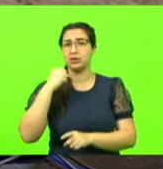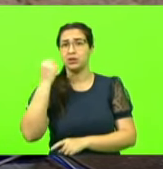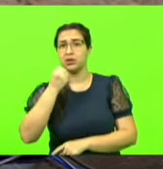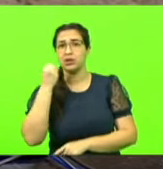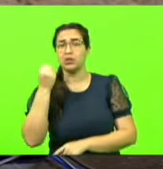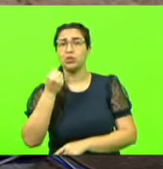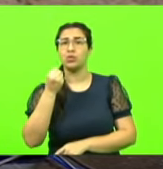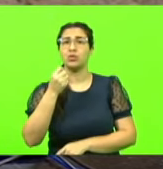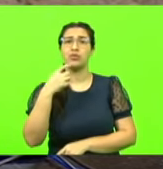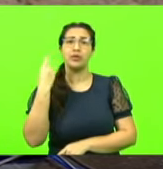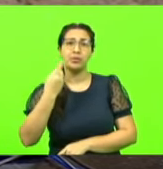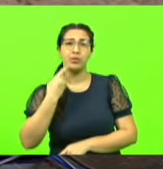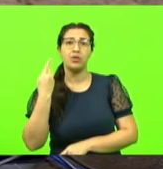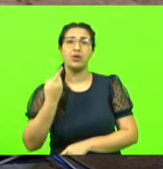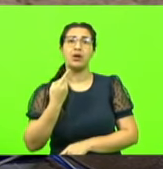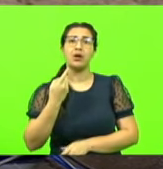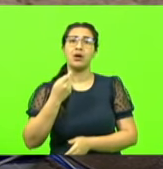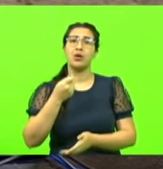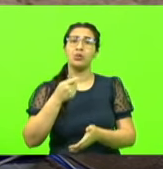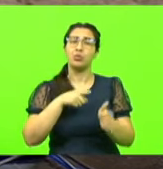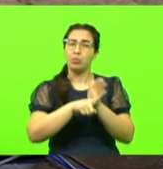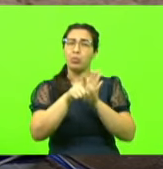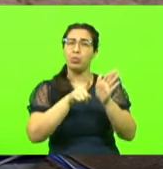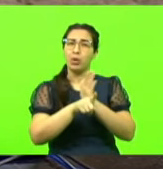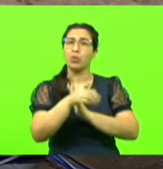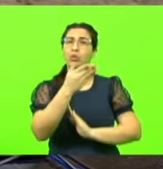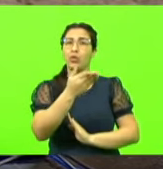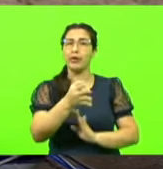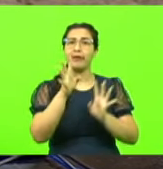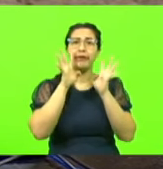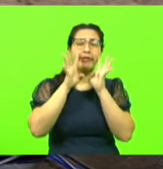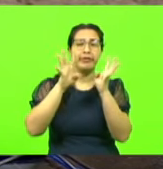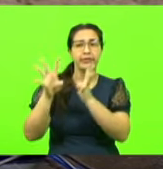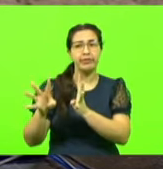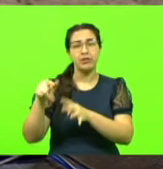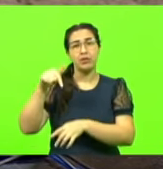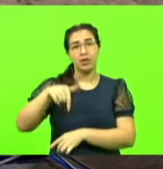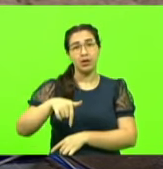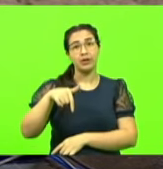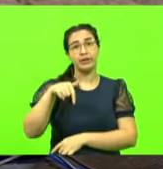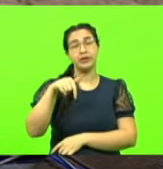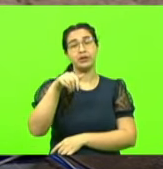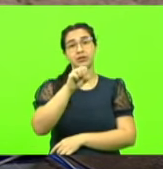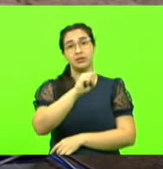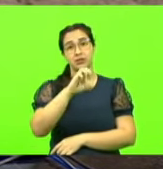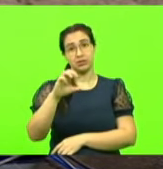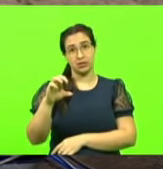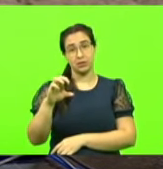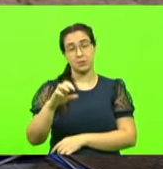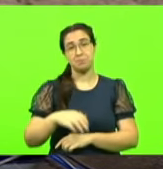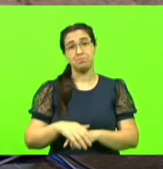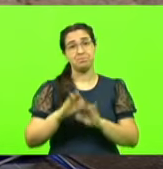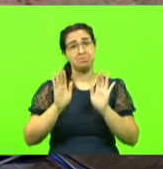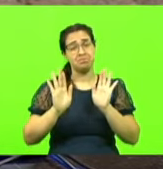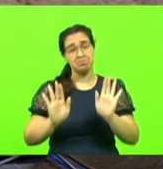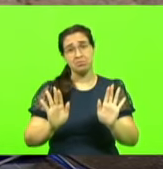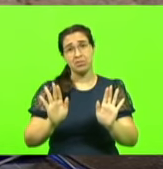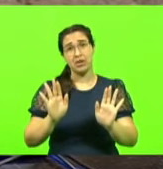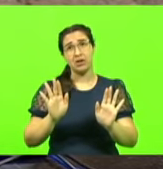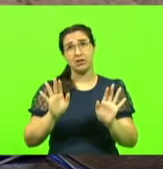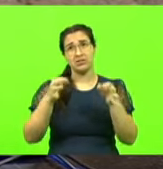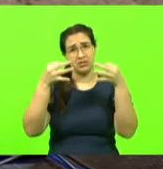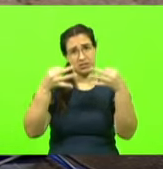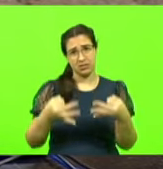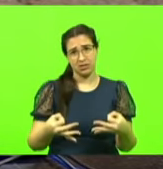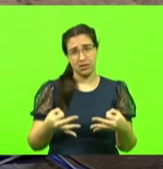que ele possa estar olhando mais para Santa Catarina no quesito estrada. Mas eu não acho justo que